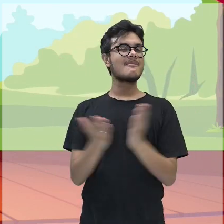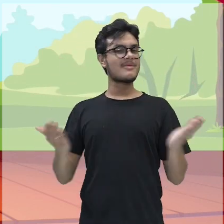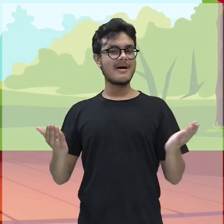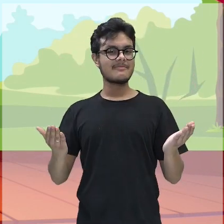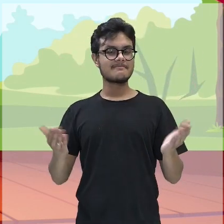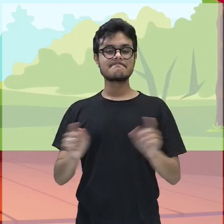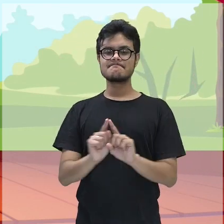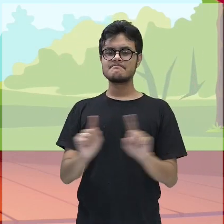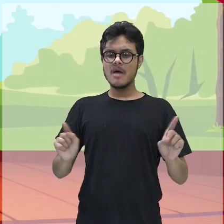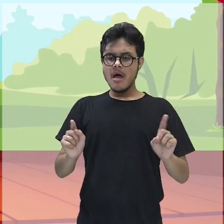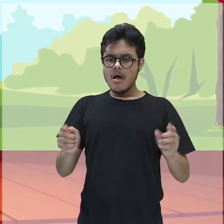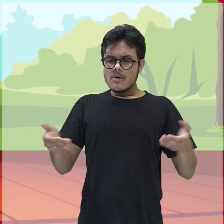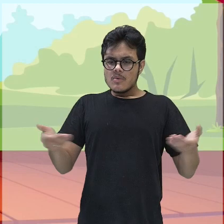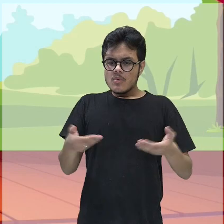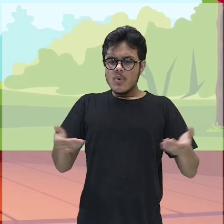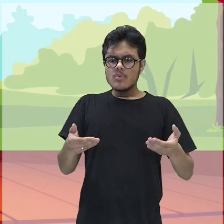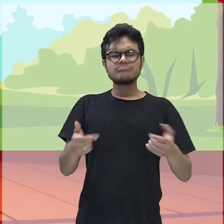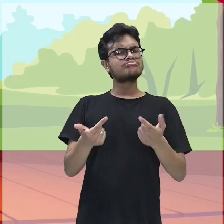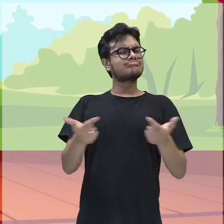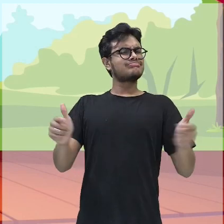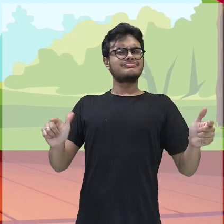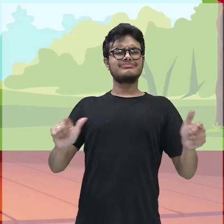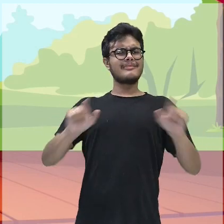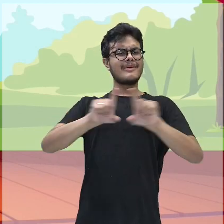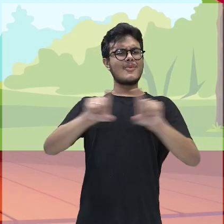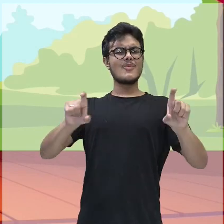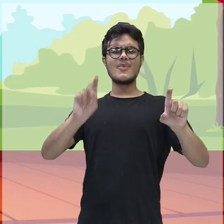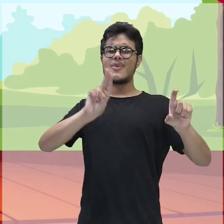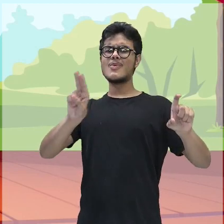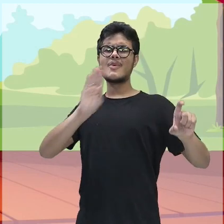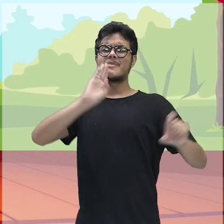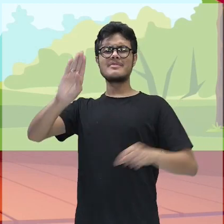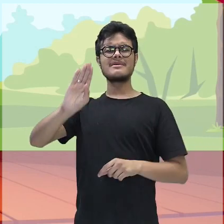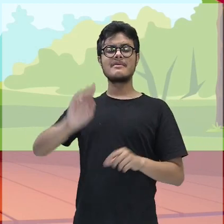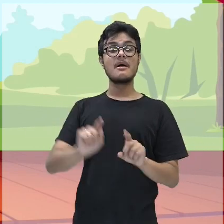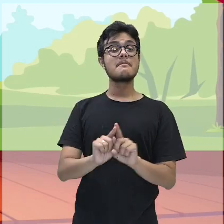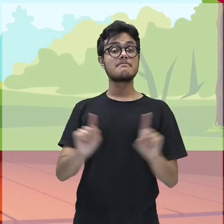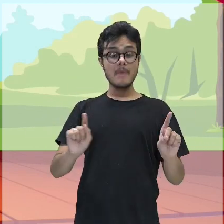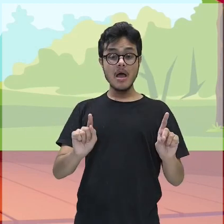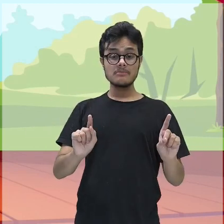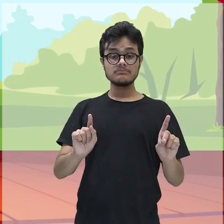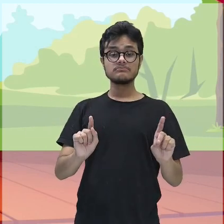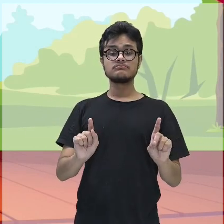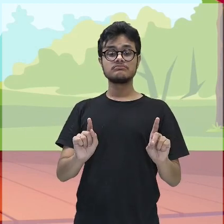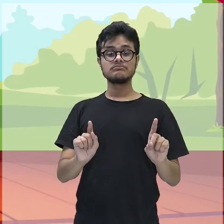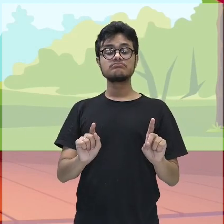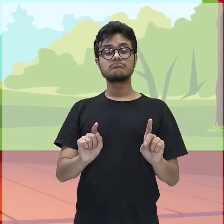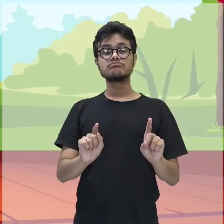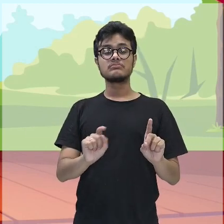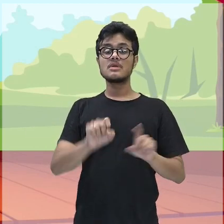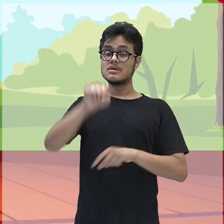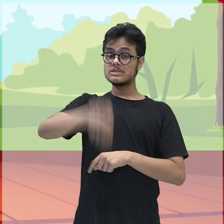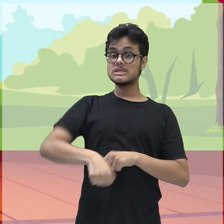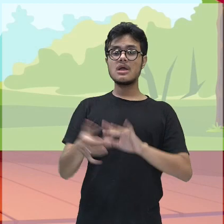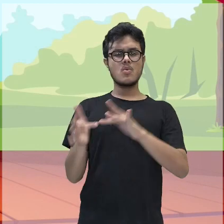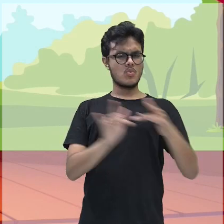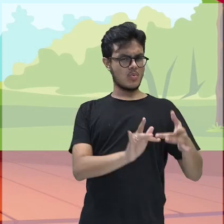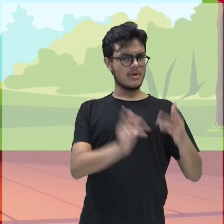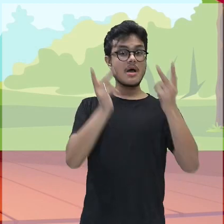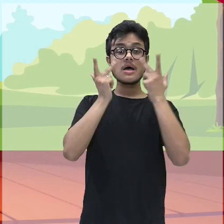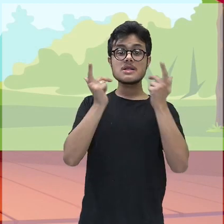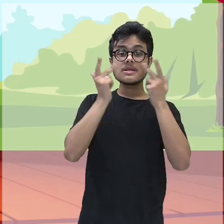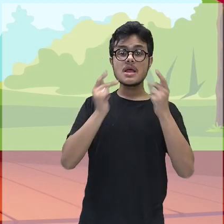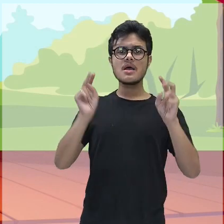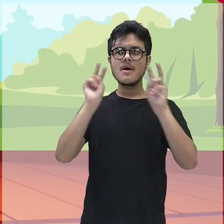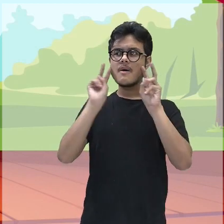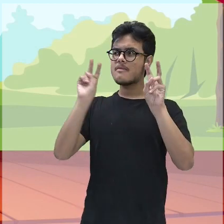eu não coloquei o título da nossa história. Mas Com base no cenário que vocês estão